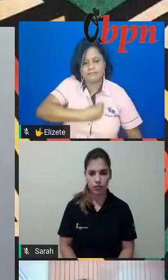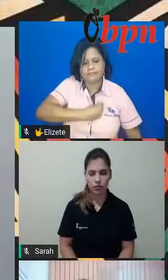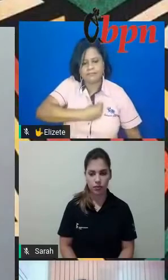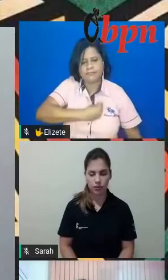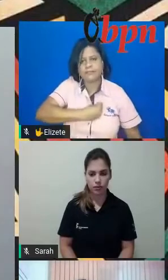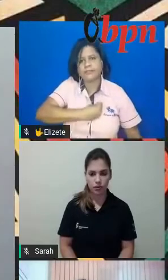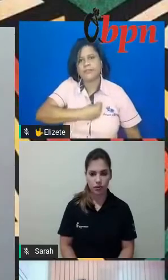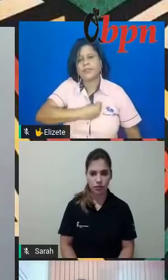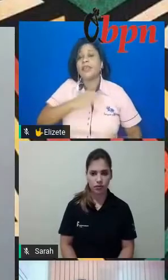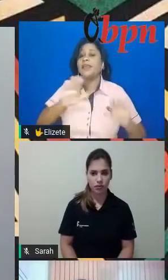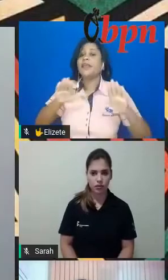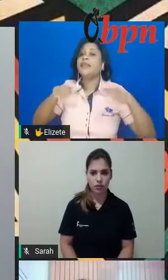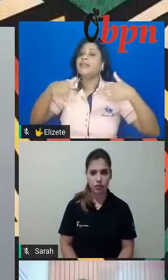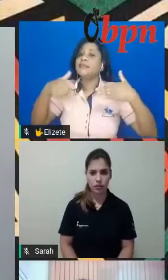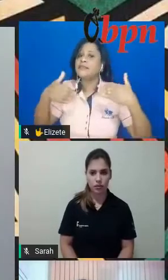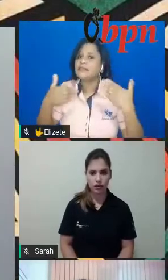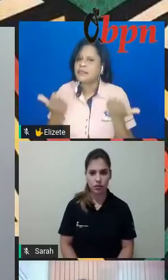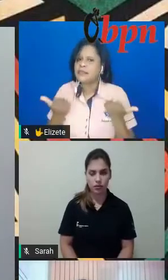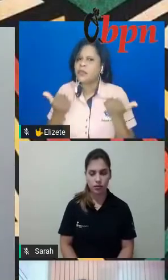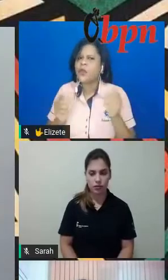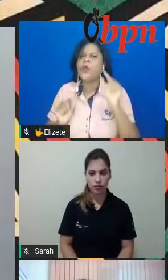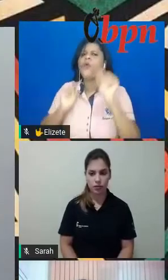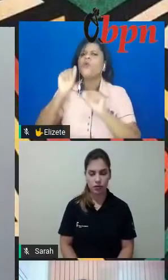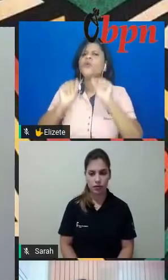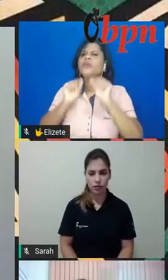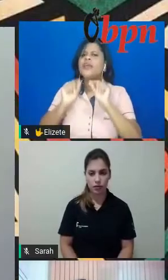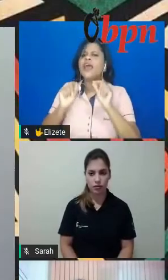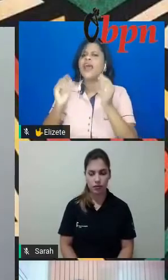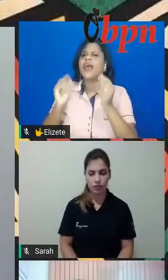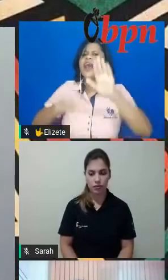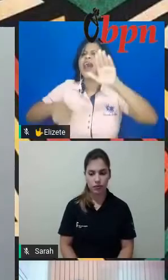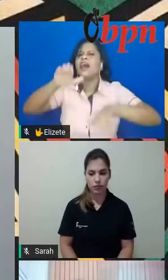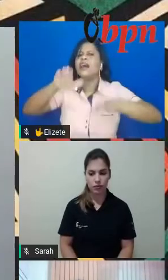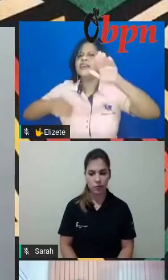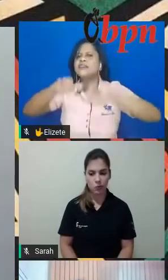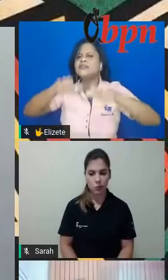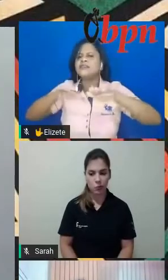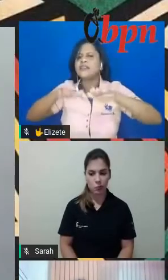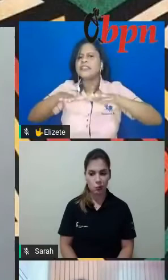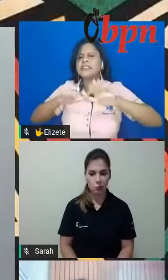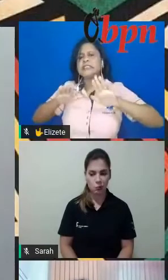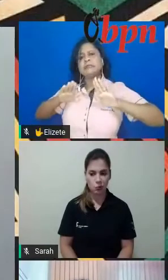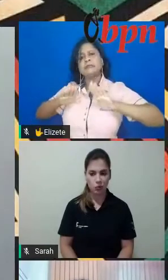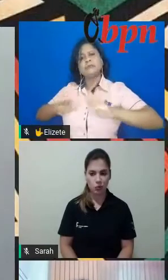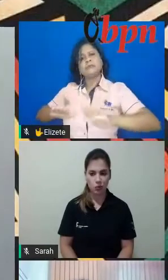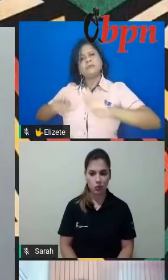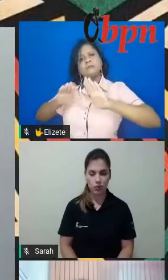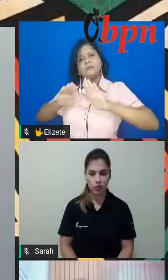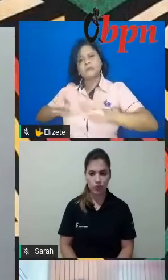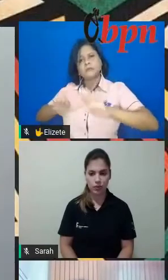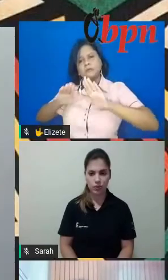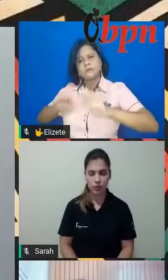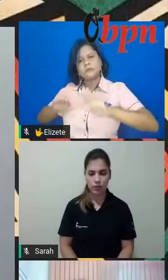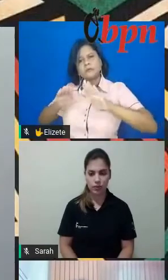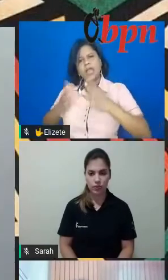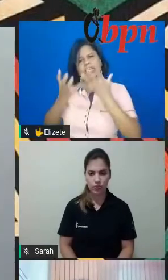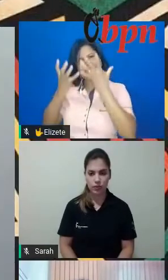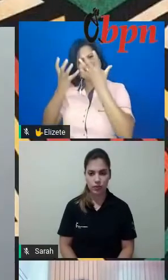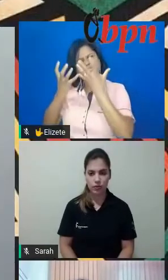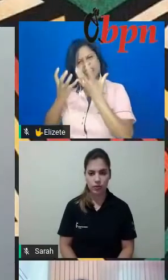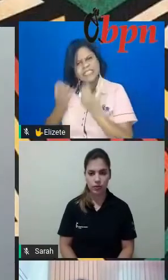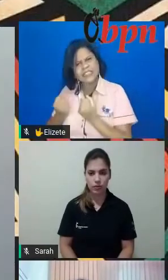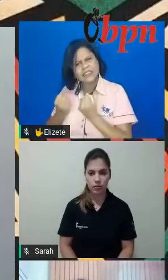o que muitas vezes é lido como passividade, acho que a gente precisa